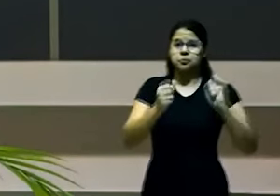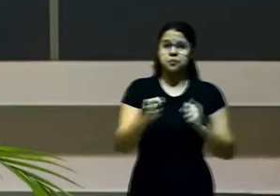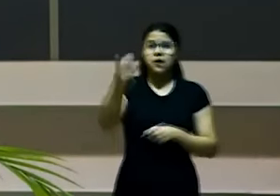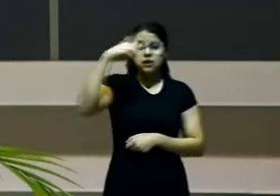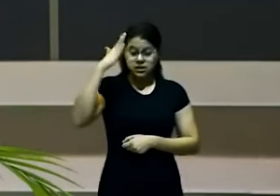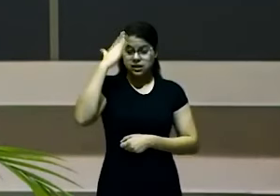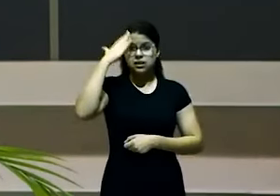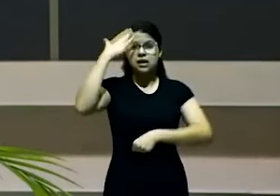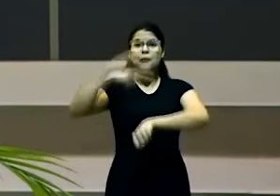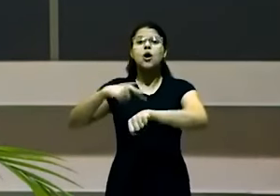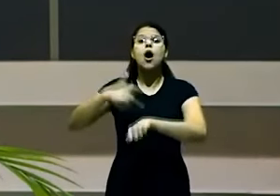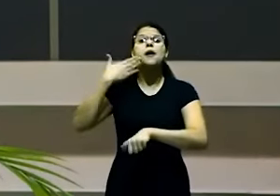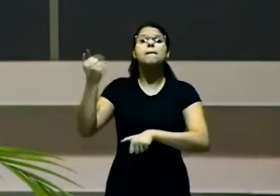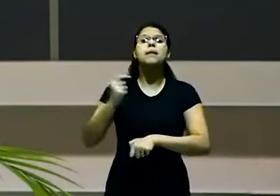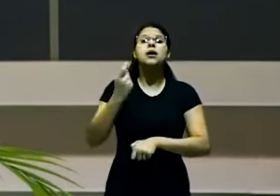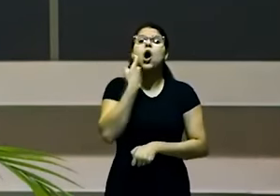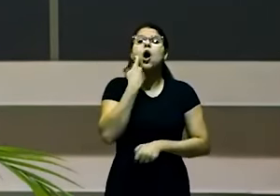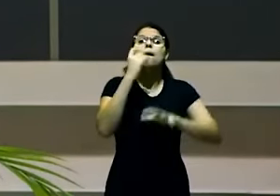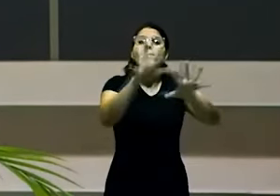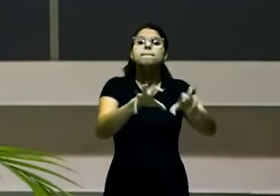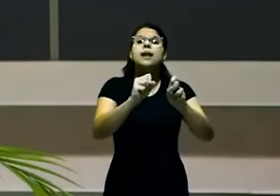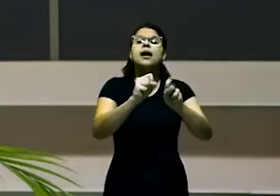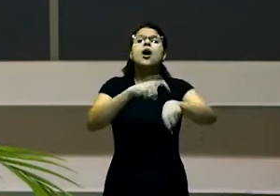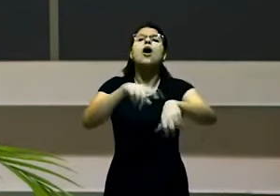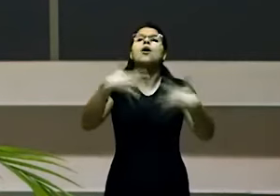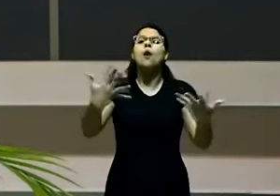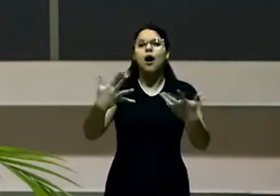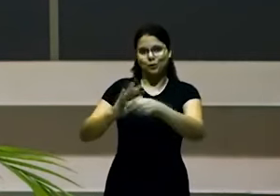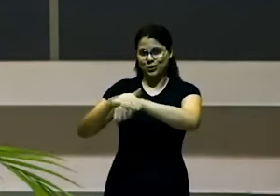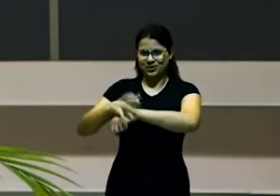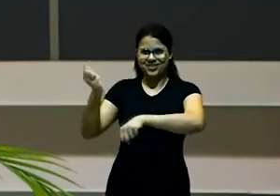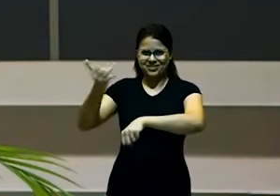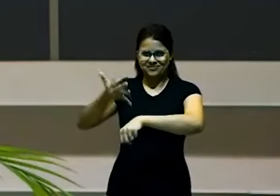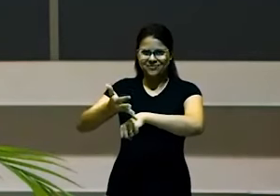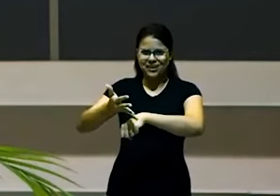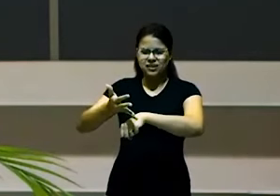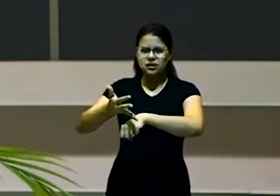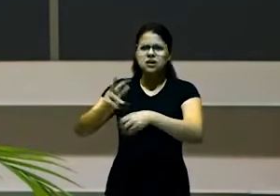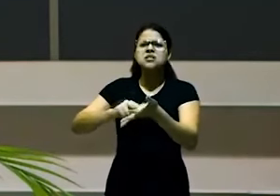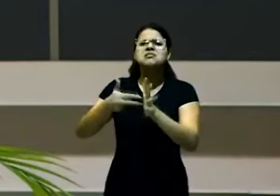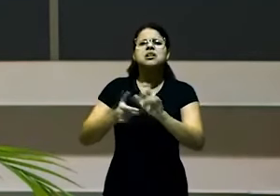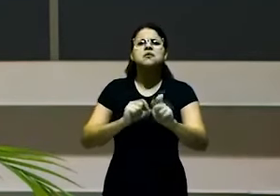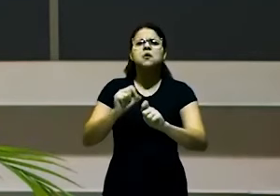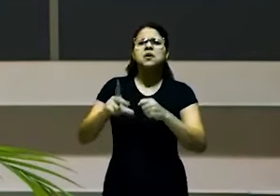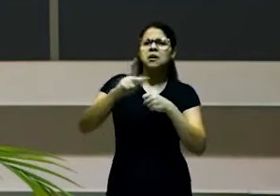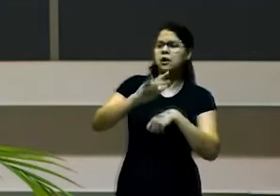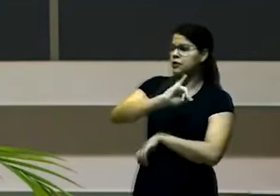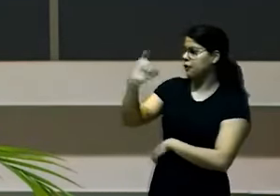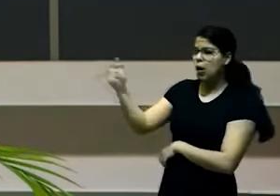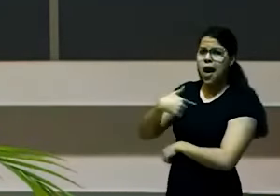pescar é a noite Pedro estava dizendo para Jesus se tem uma coisa que eu entendo é de